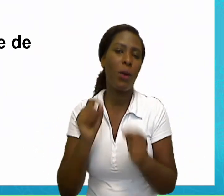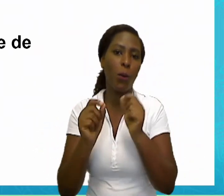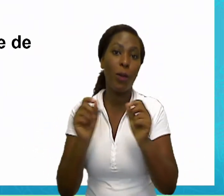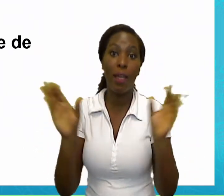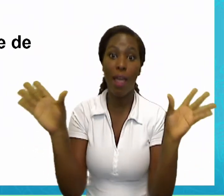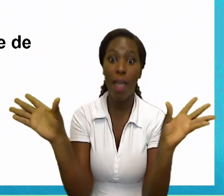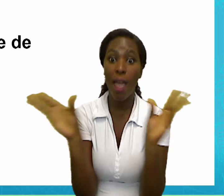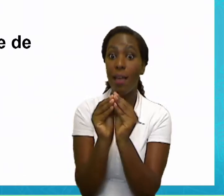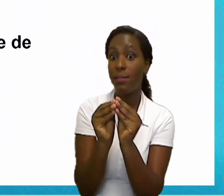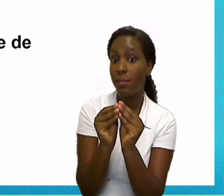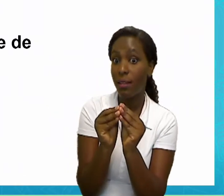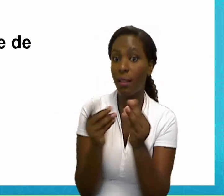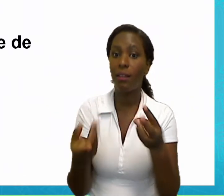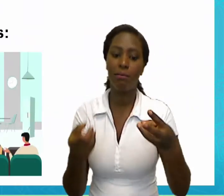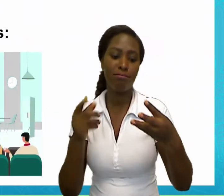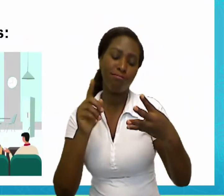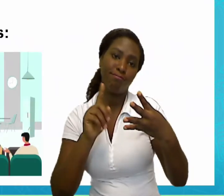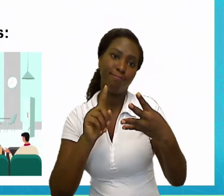de doutorado.